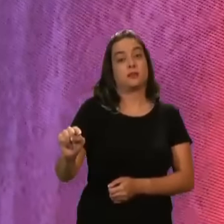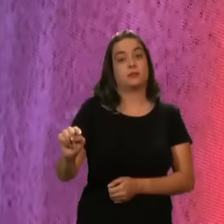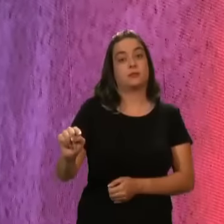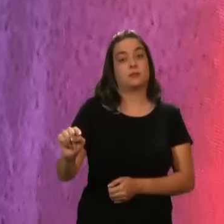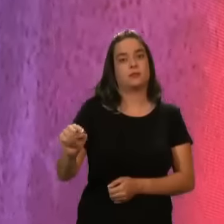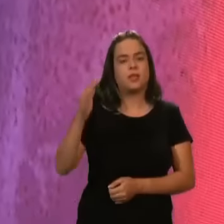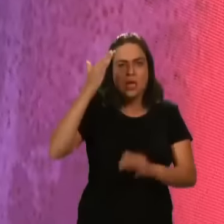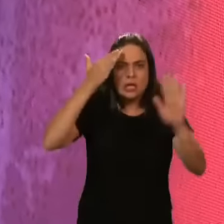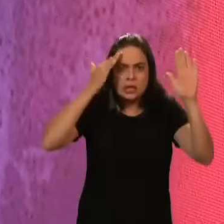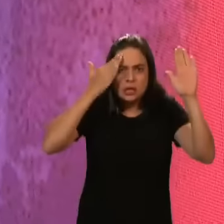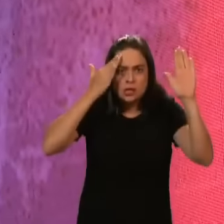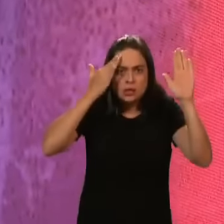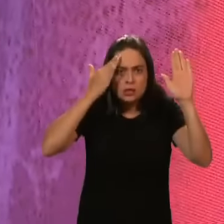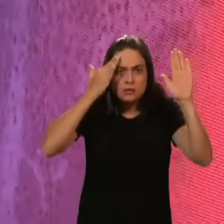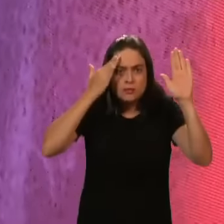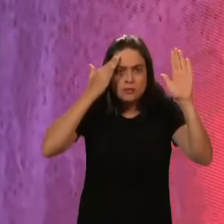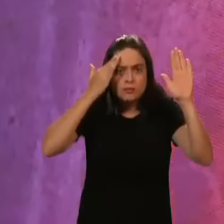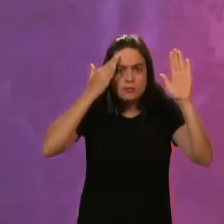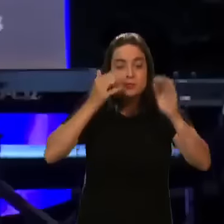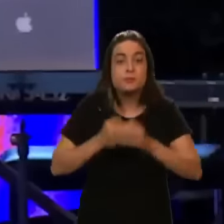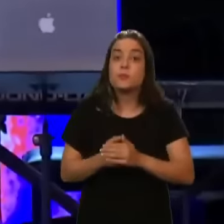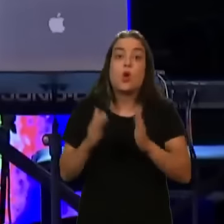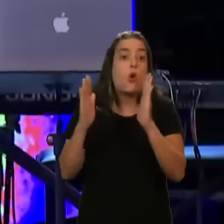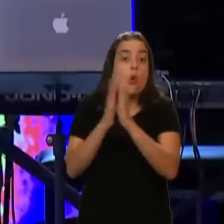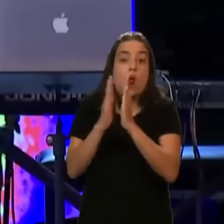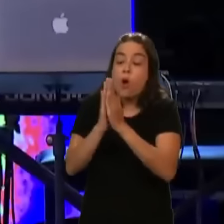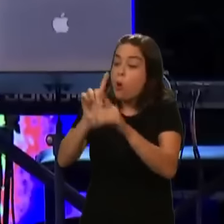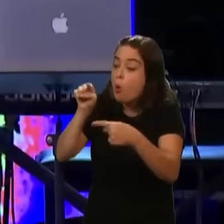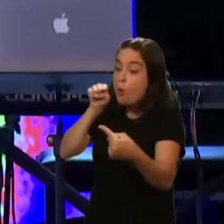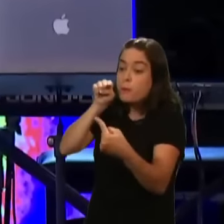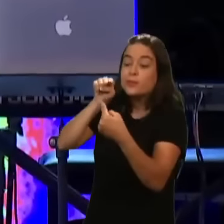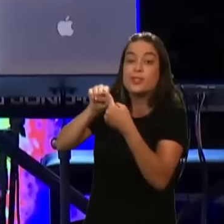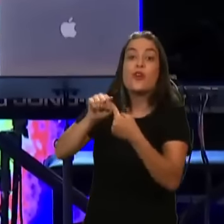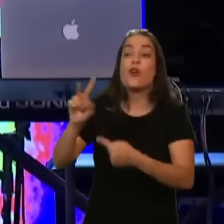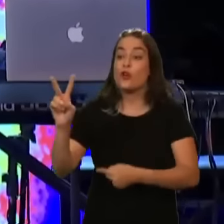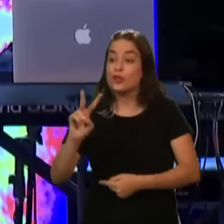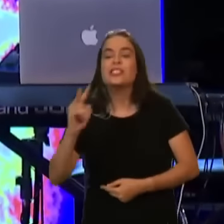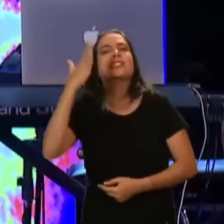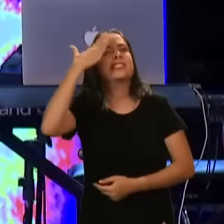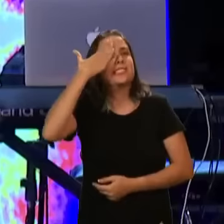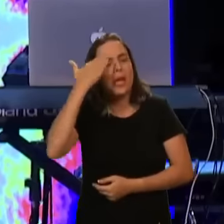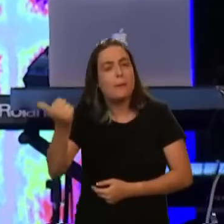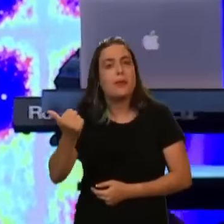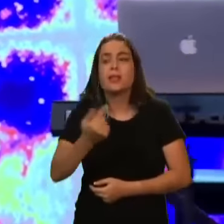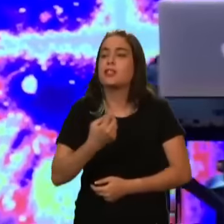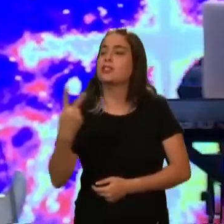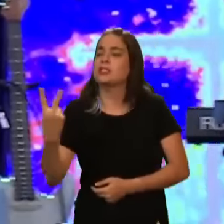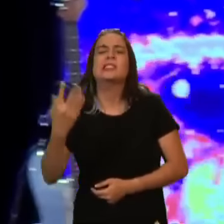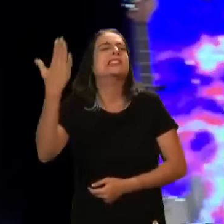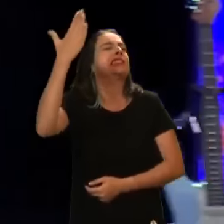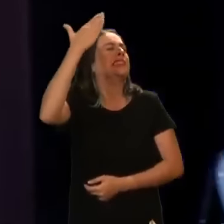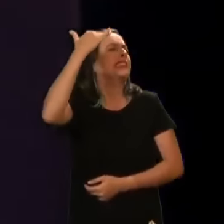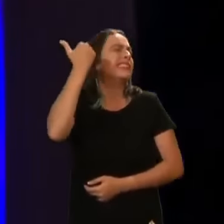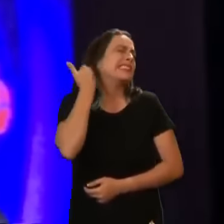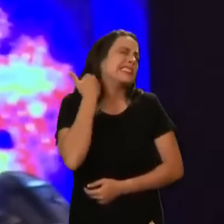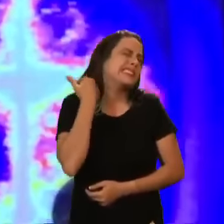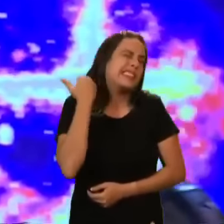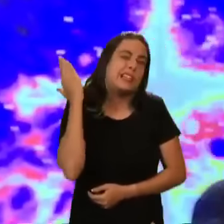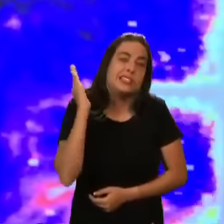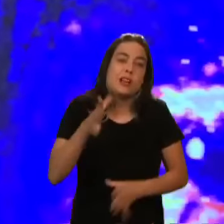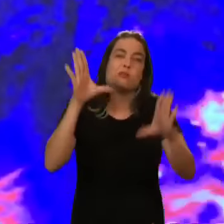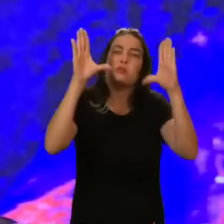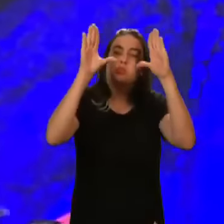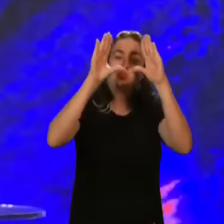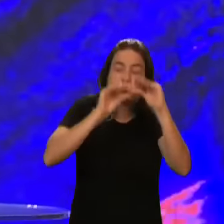Quem entende o que eu estou falando? Você tem que saber o que foi. Os cegos sabiam. Estamos cansados de escuridão,